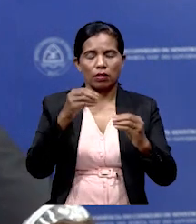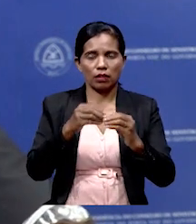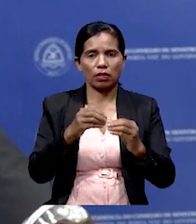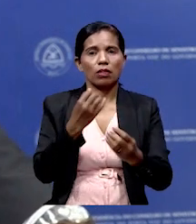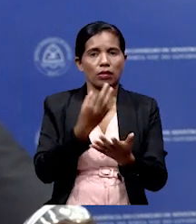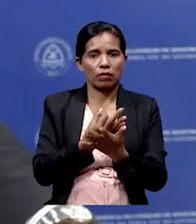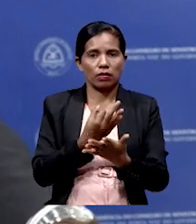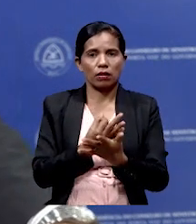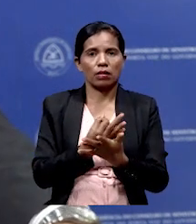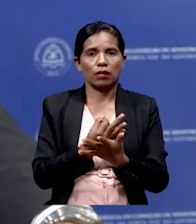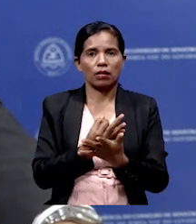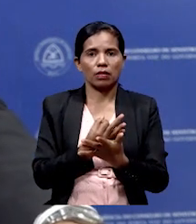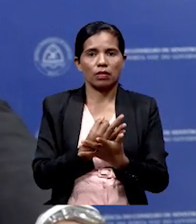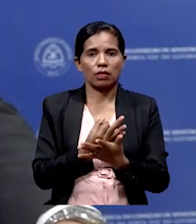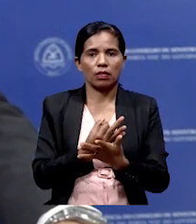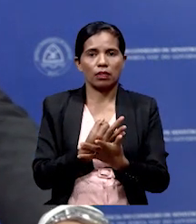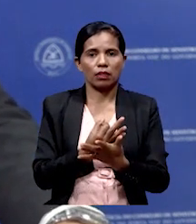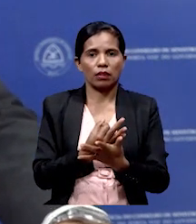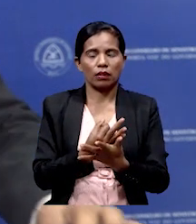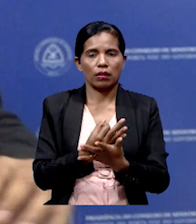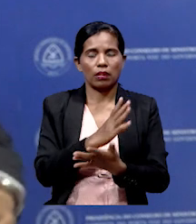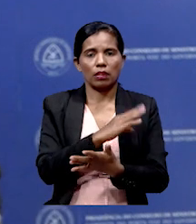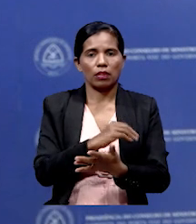Orçamento no gestão,